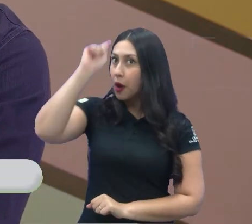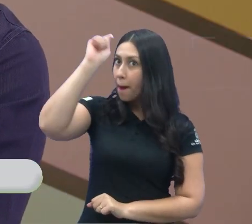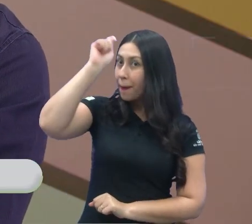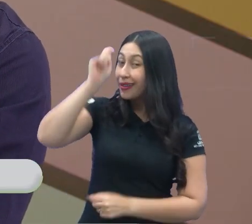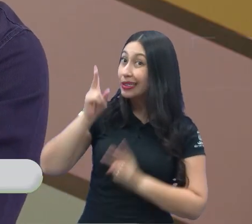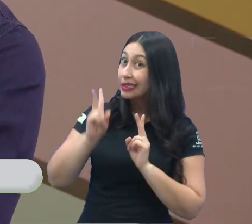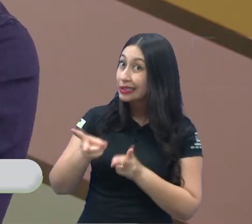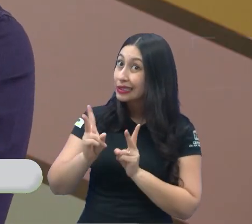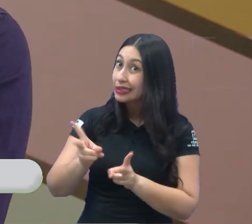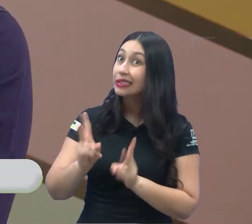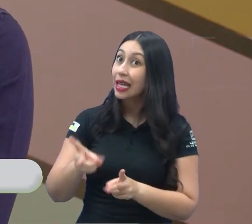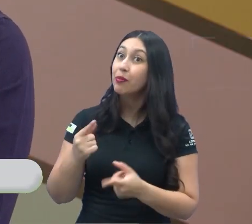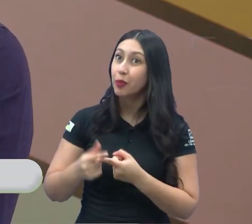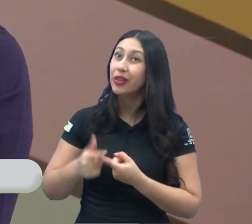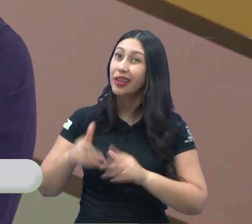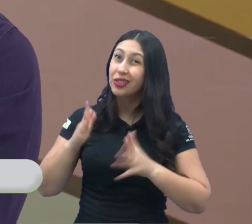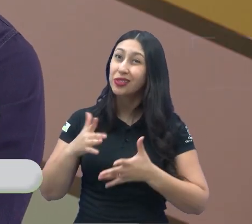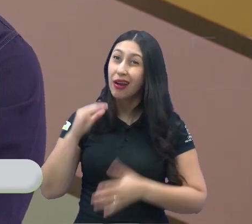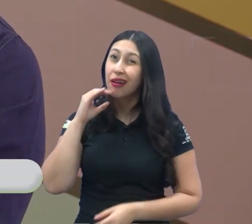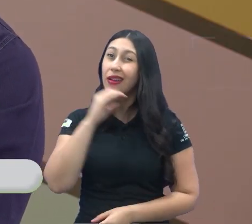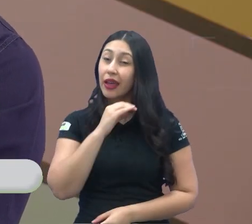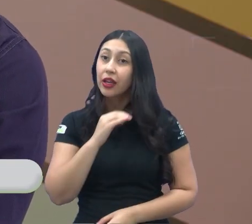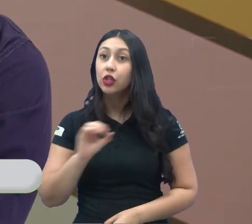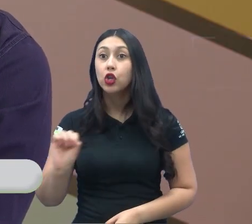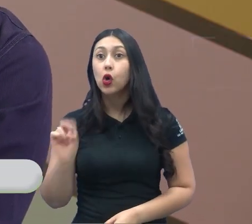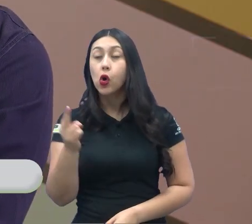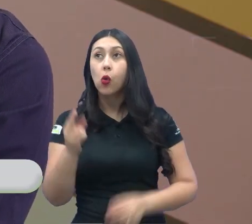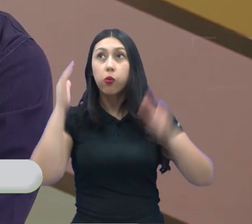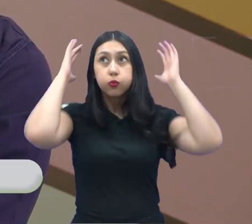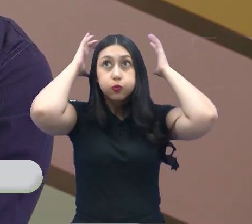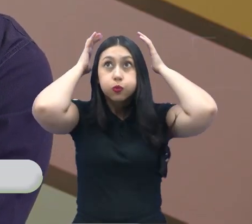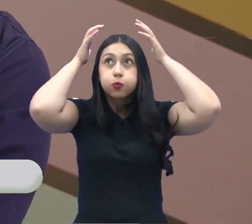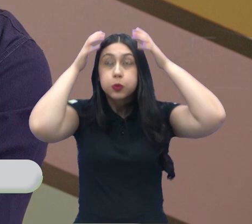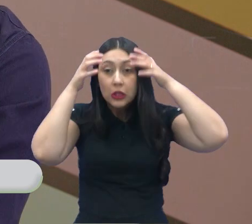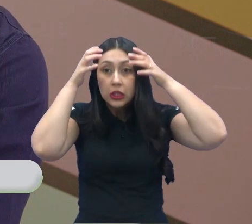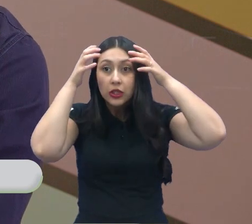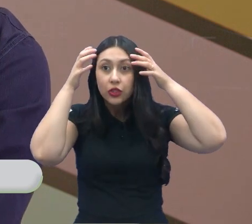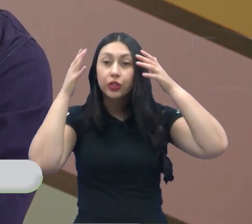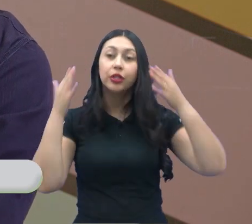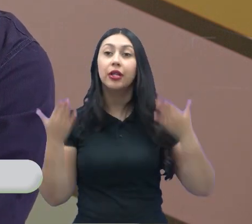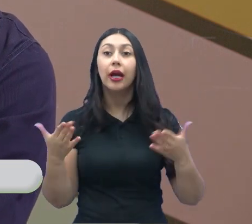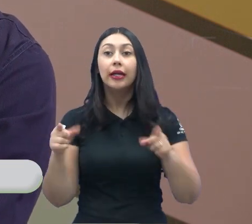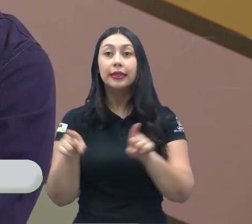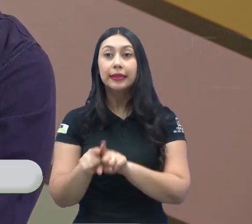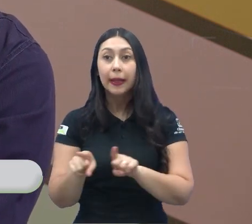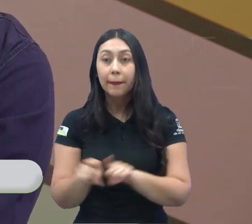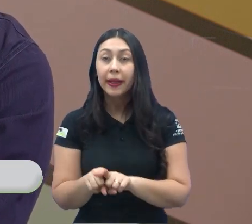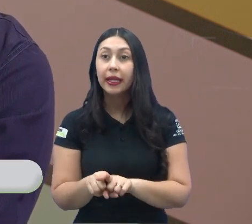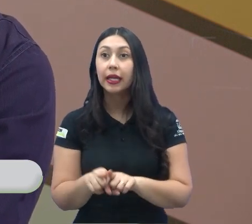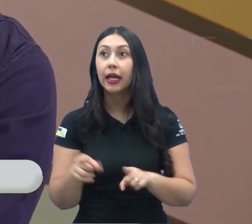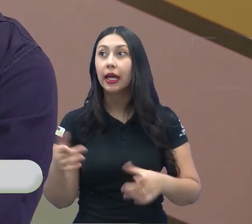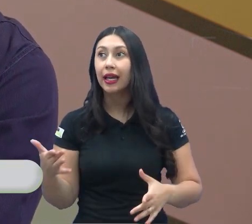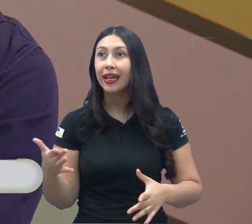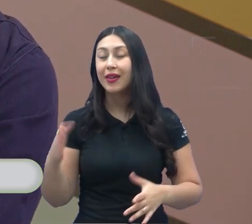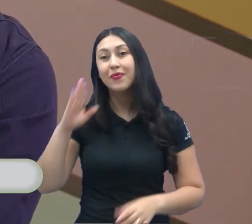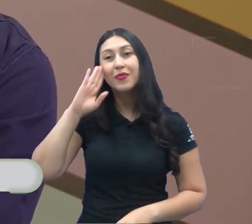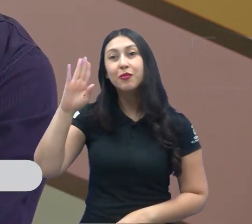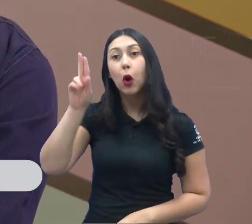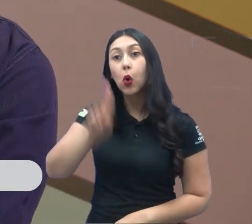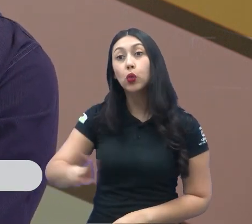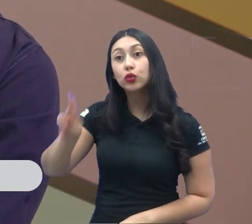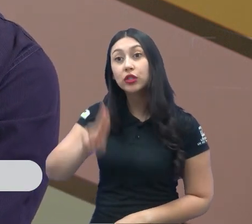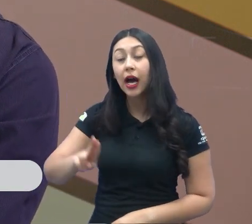muito oleoso, capacete. E como eu comentei, o principal, a questão da lavagem seria o principal, com um shampoo adequado para o seu tipo de